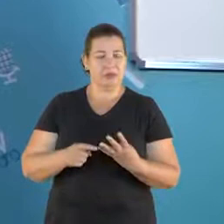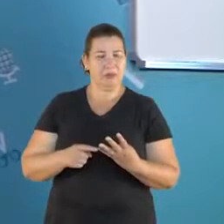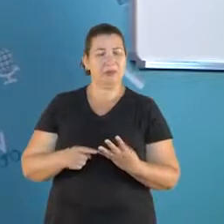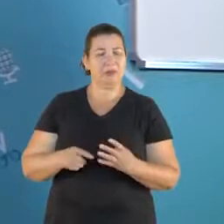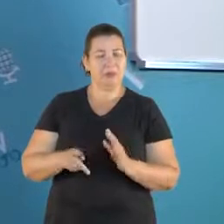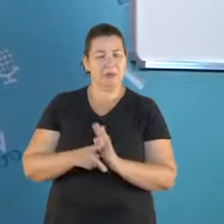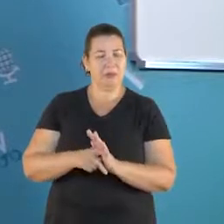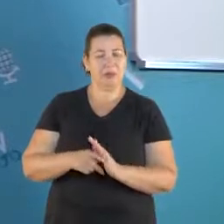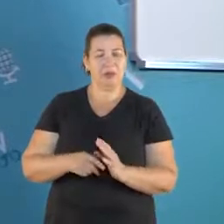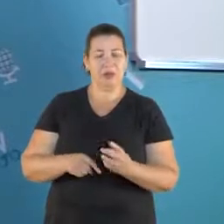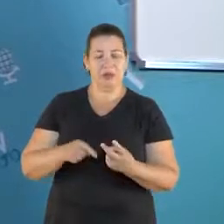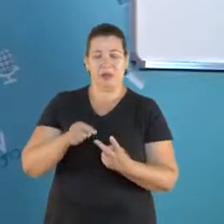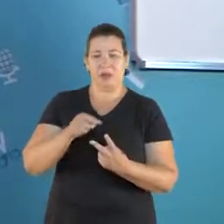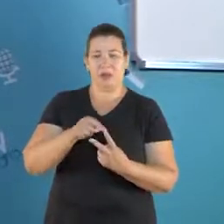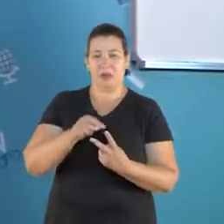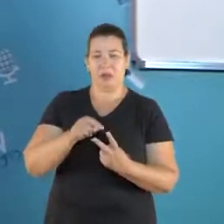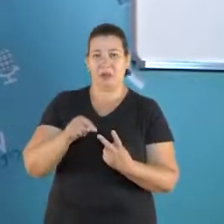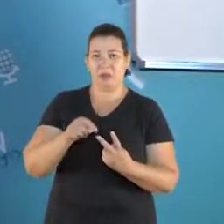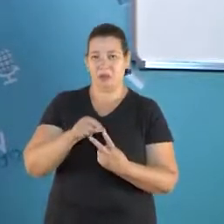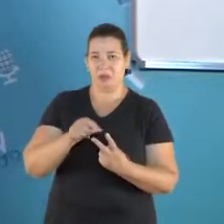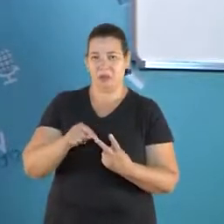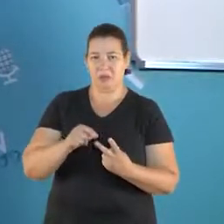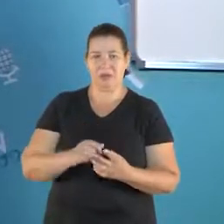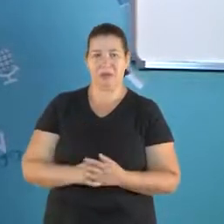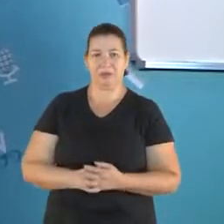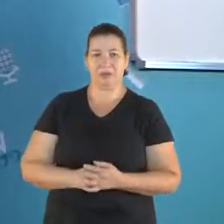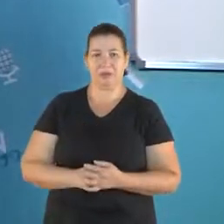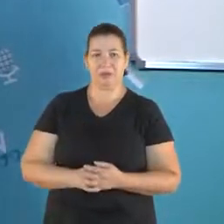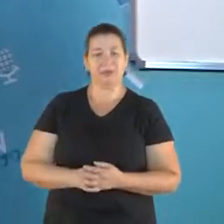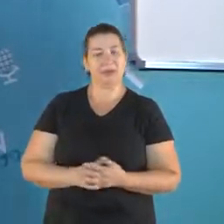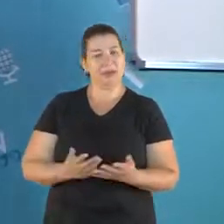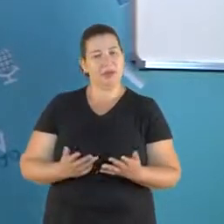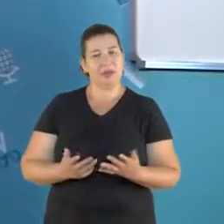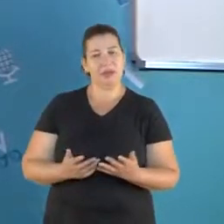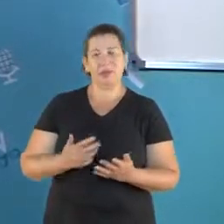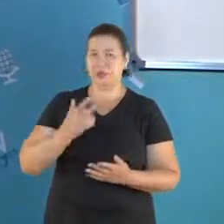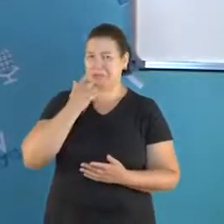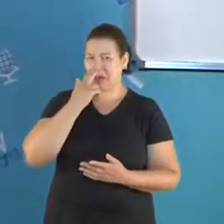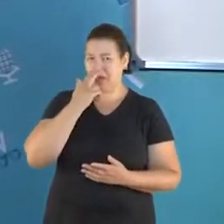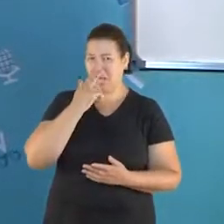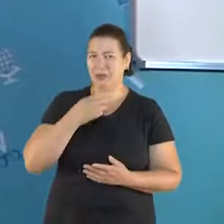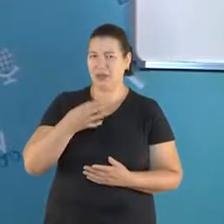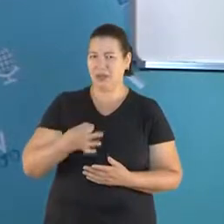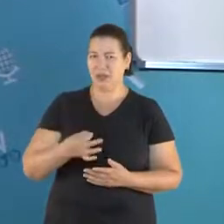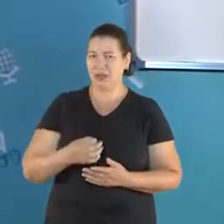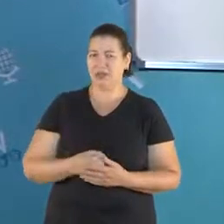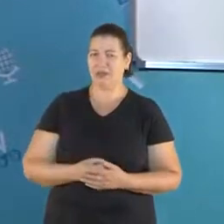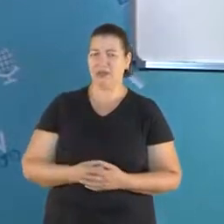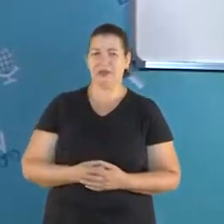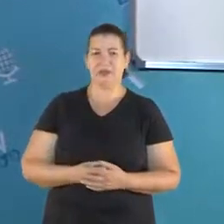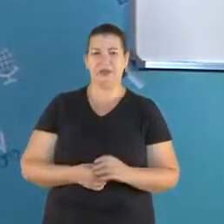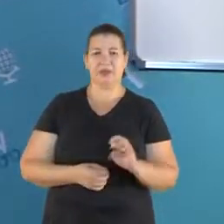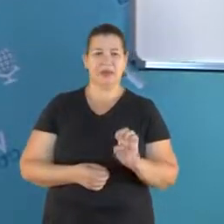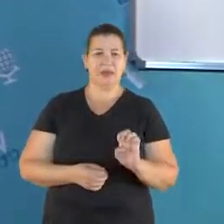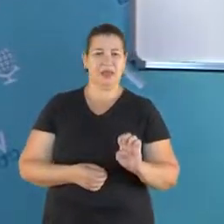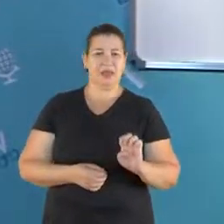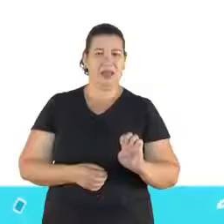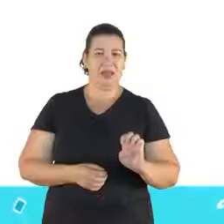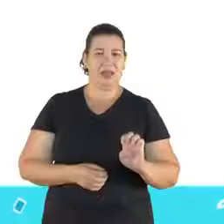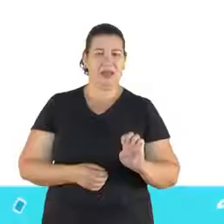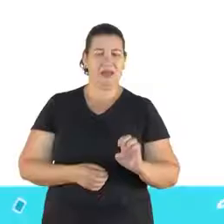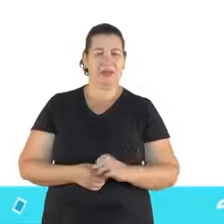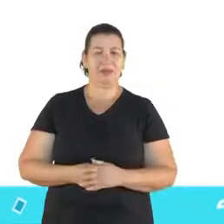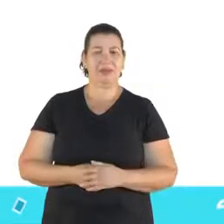feminino? Sim, é um deles, porque nós temos também a progesterona. Então, até agora essa alternativa está certa. Vamos ver a alternativa E, só para a gente